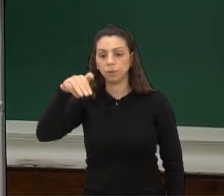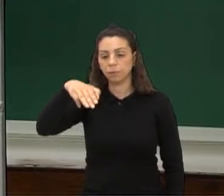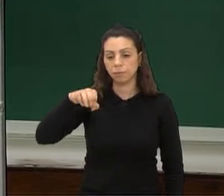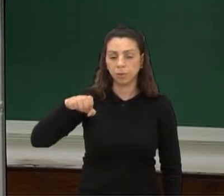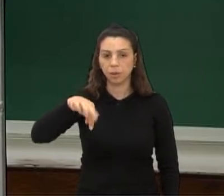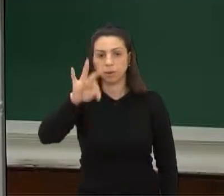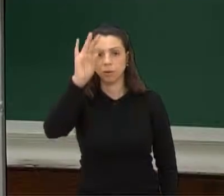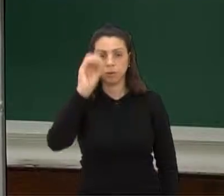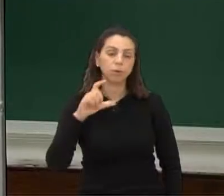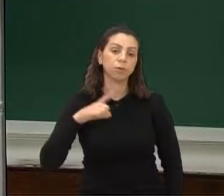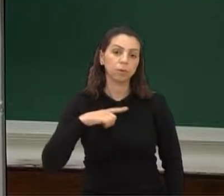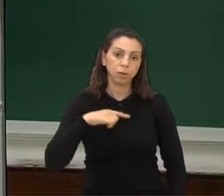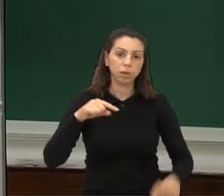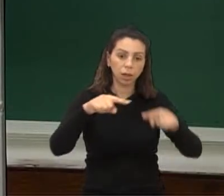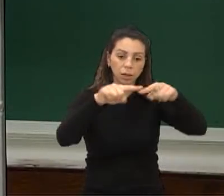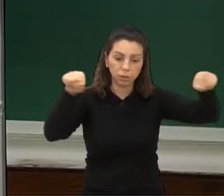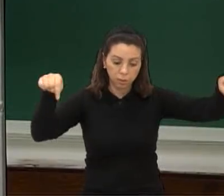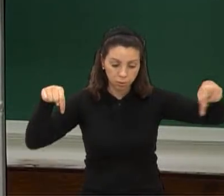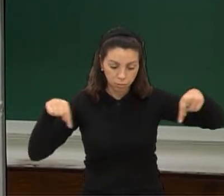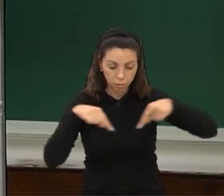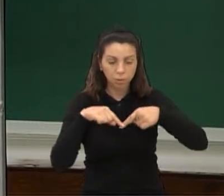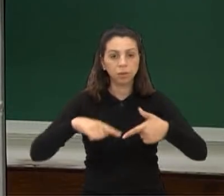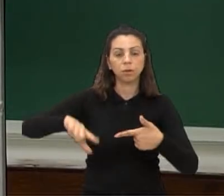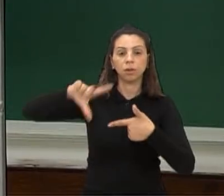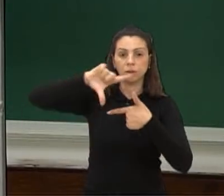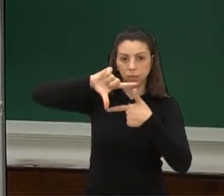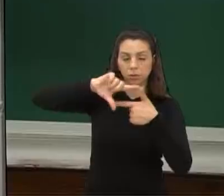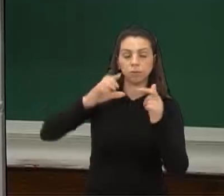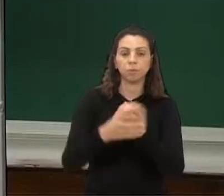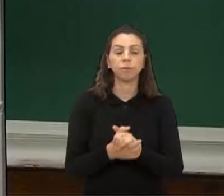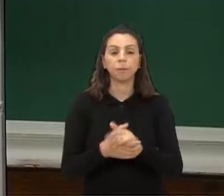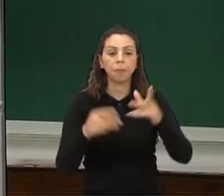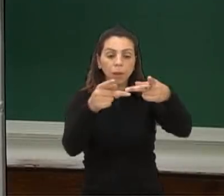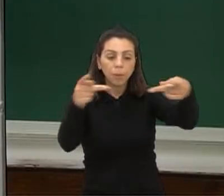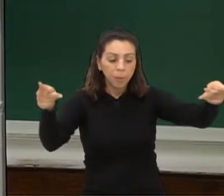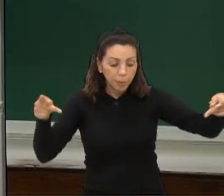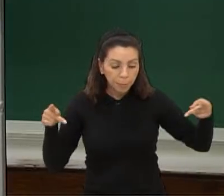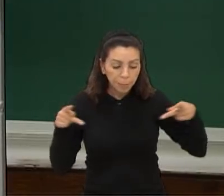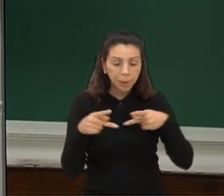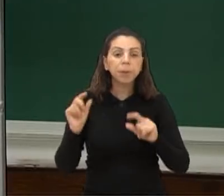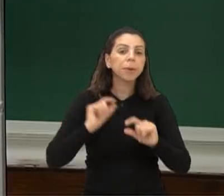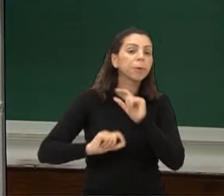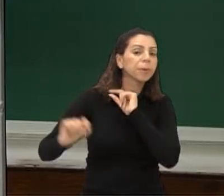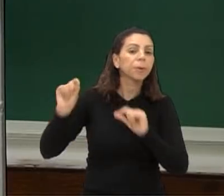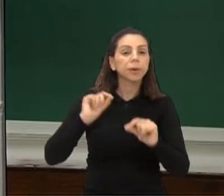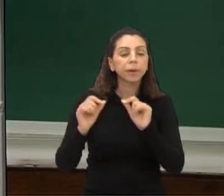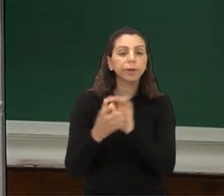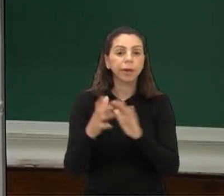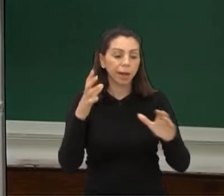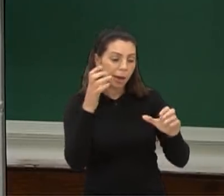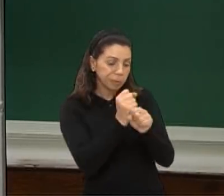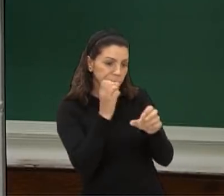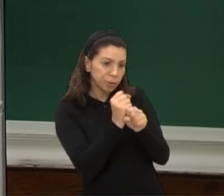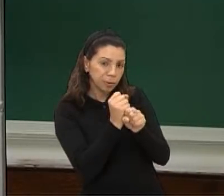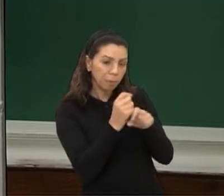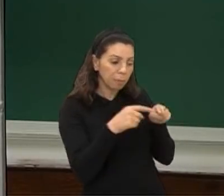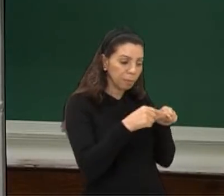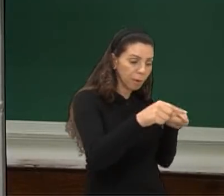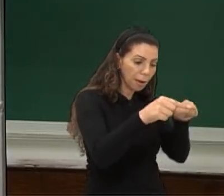terreno. Pessoal, aqui vocês vão ter que lembrar de um conceito bem importante, que é o conceito de